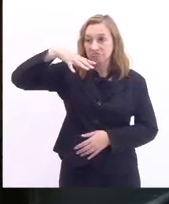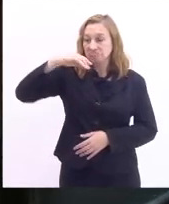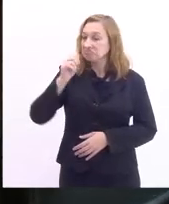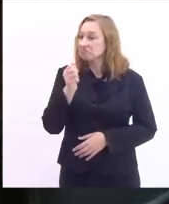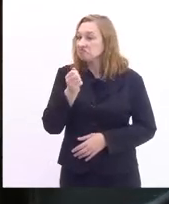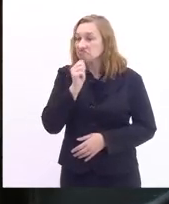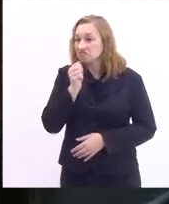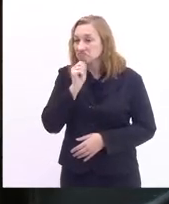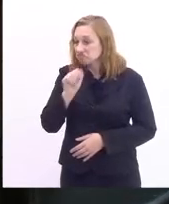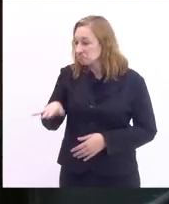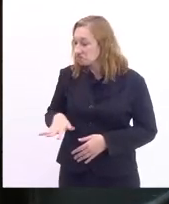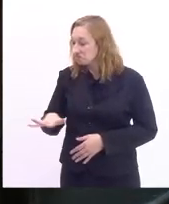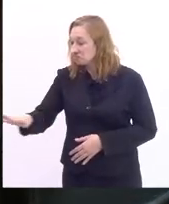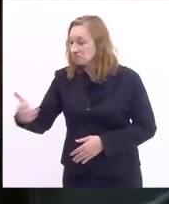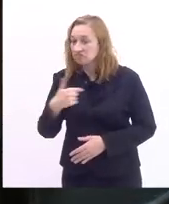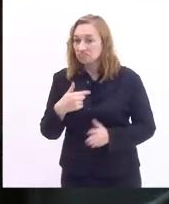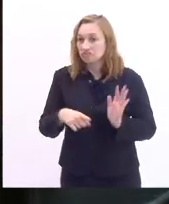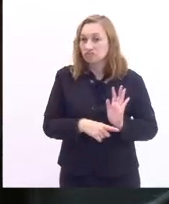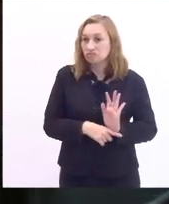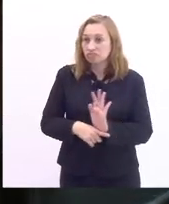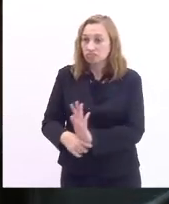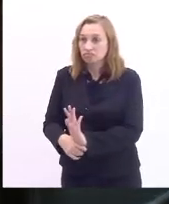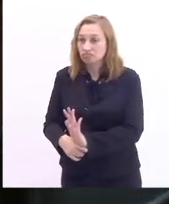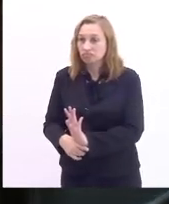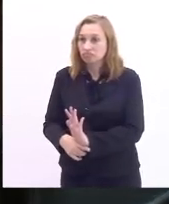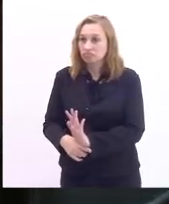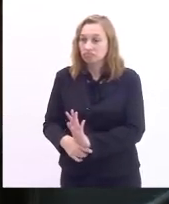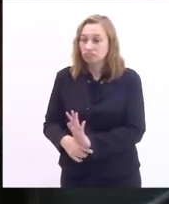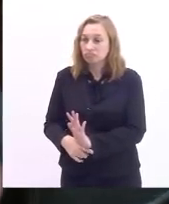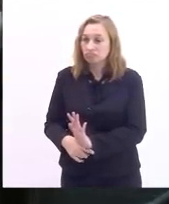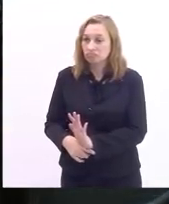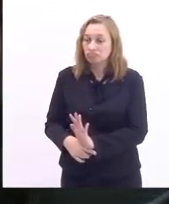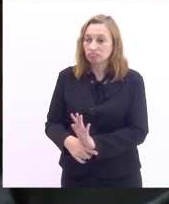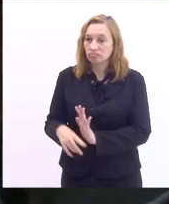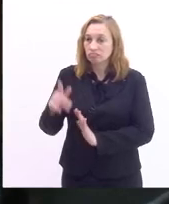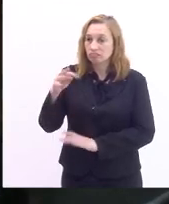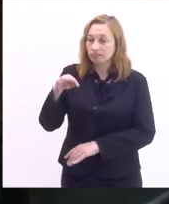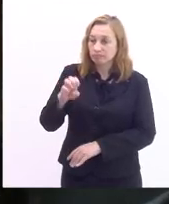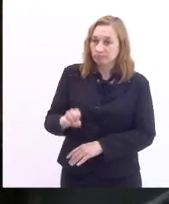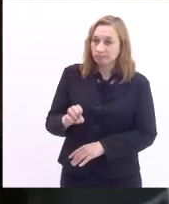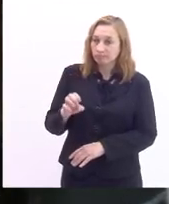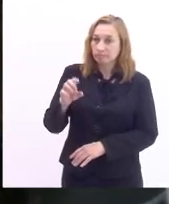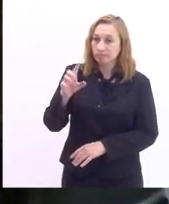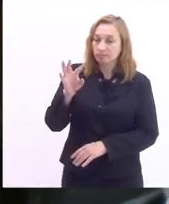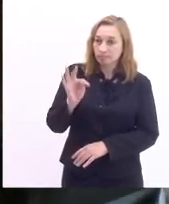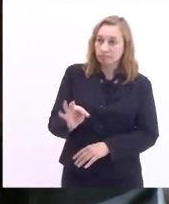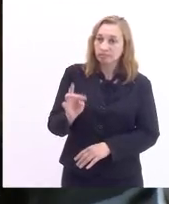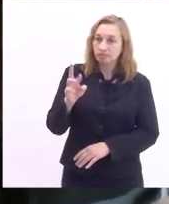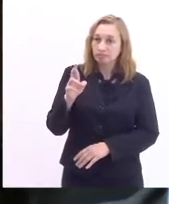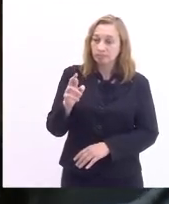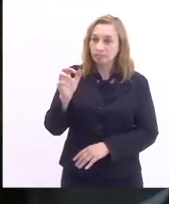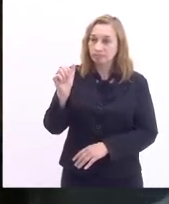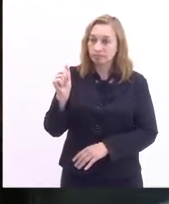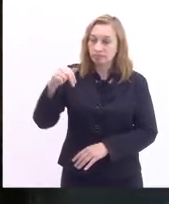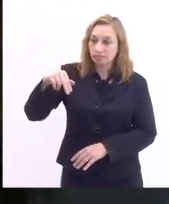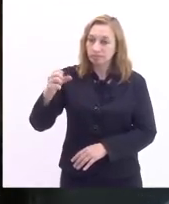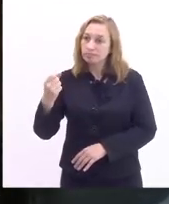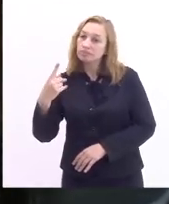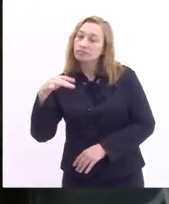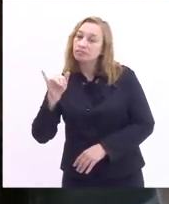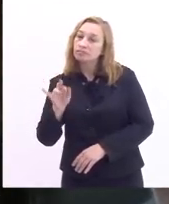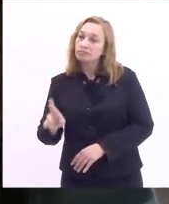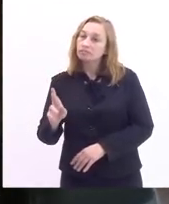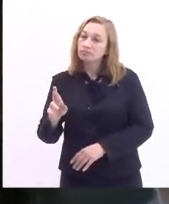eu ajudei a levar porte transformador para cada uma dessas comunidades do Rio de